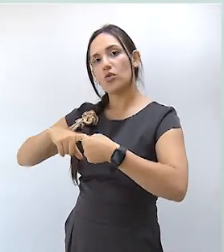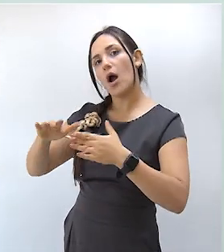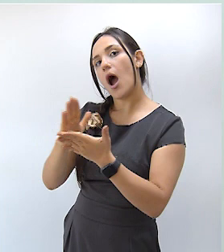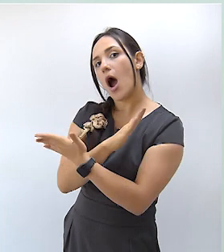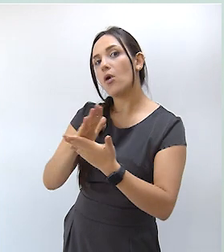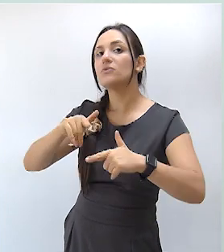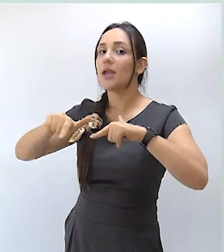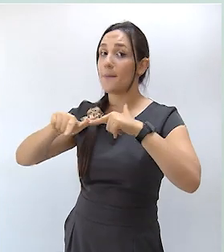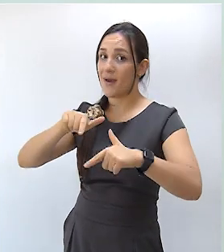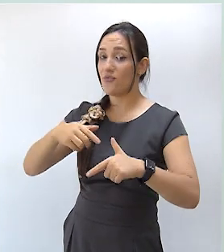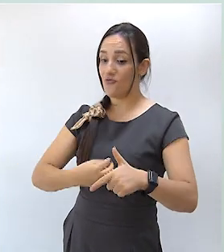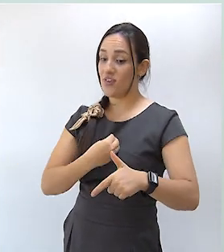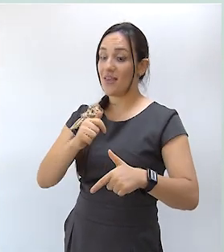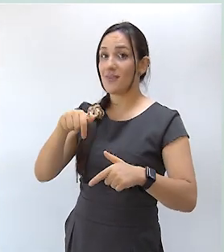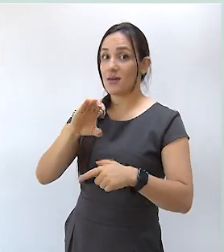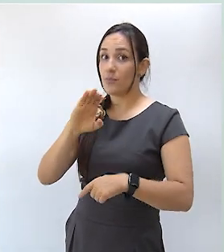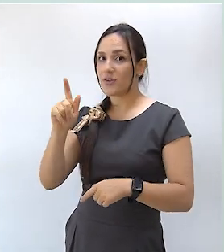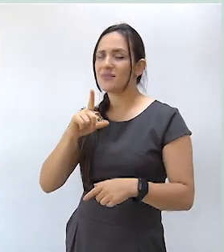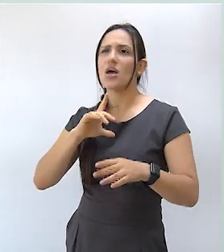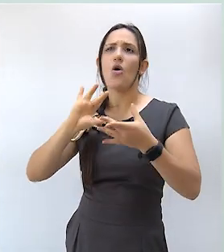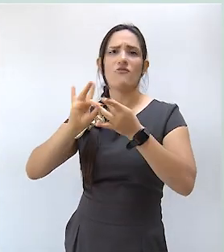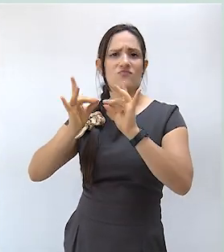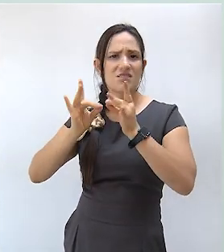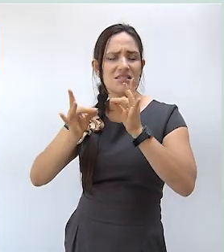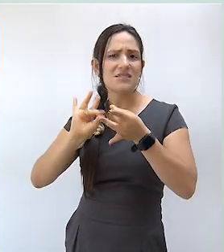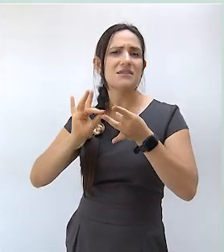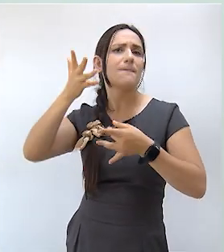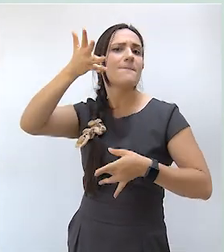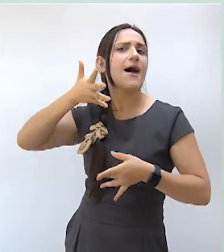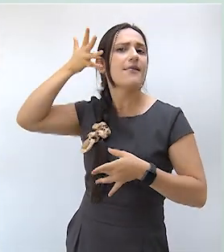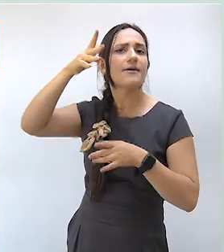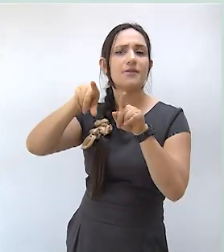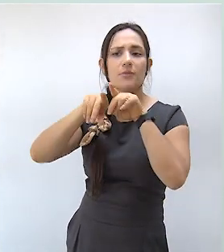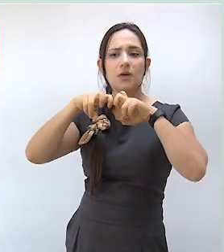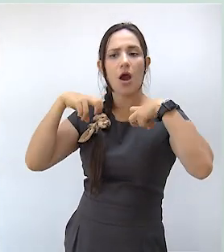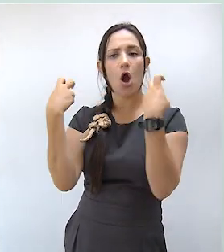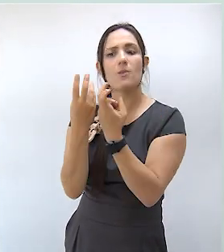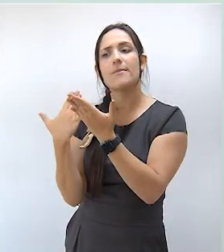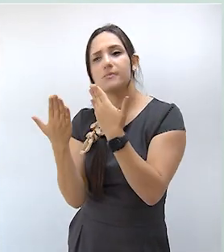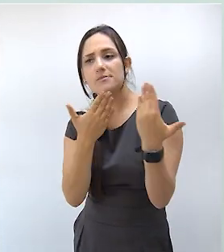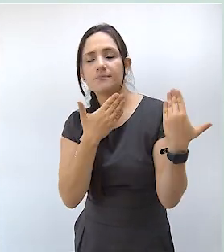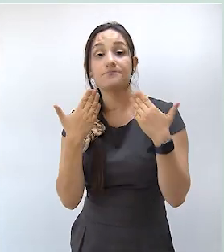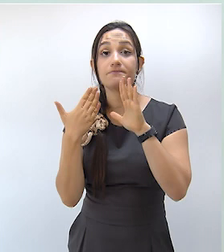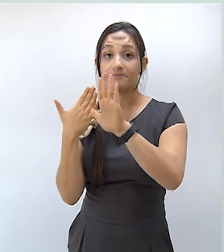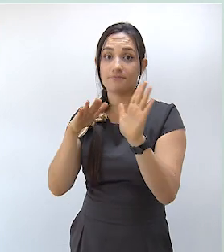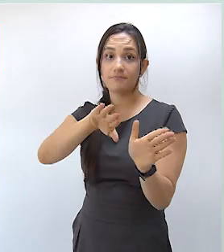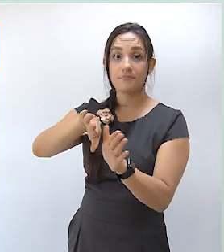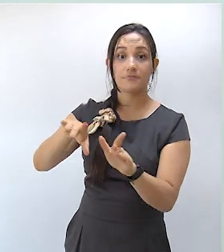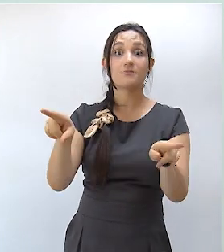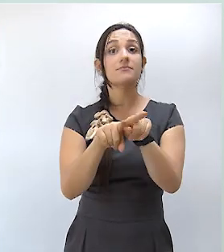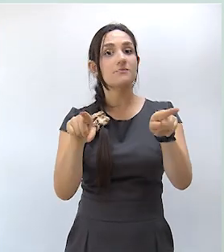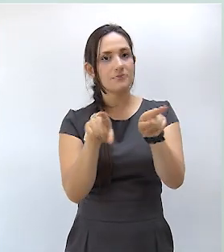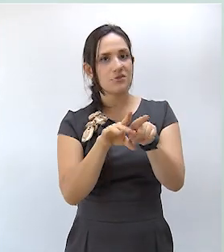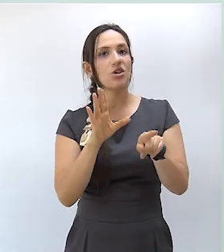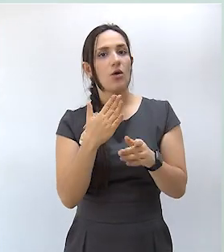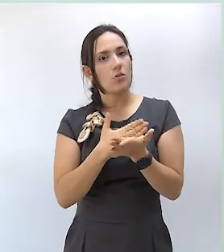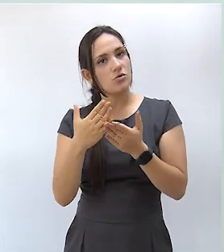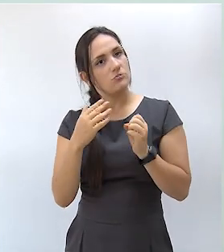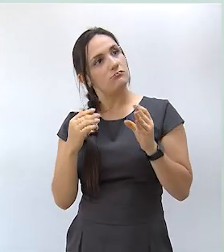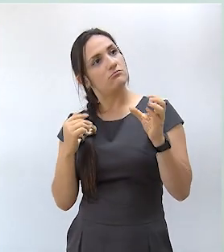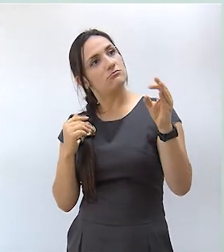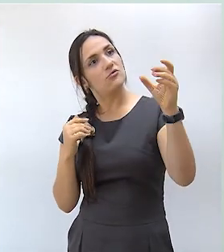atividades presenciais na Capital em Campo Grande com oficinas palestras e rodas de conversa e também